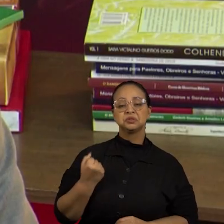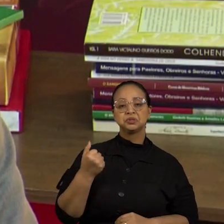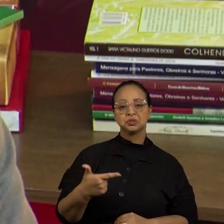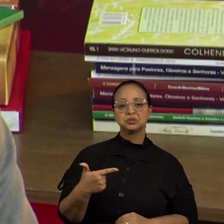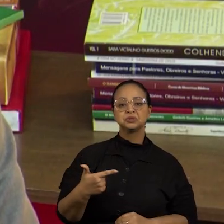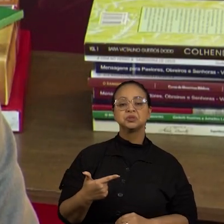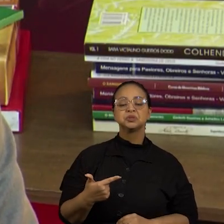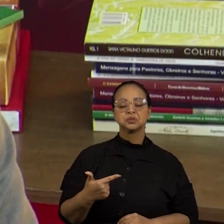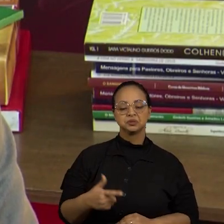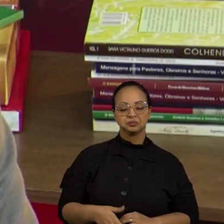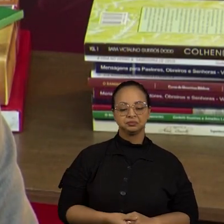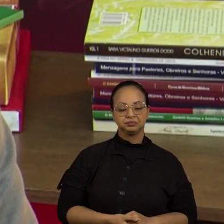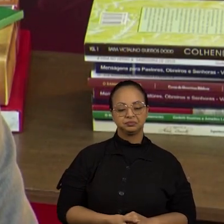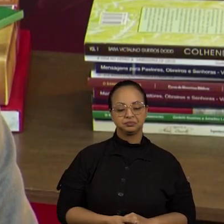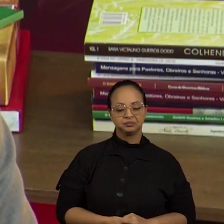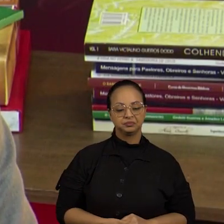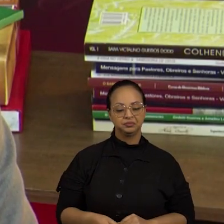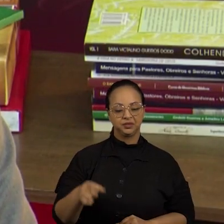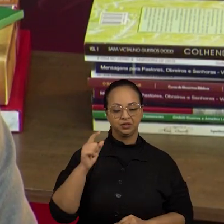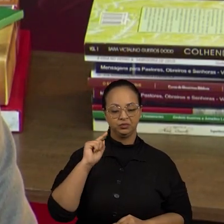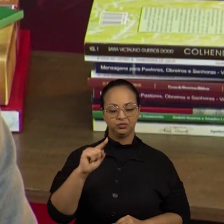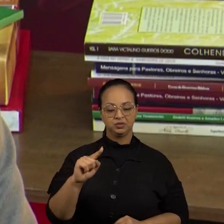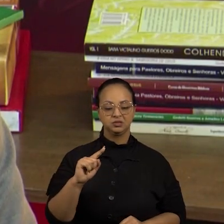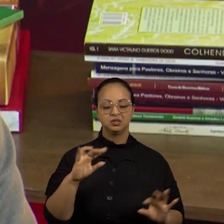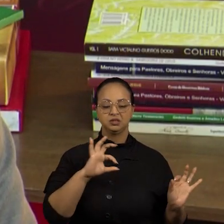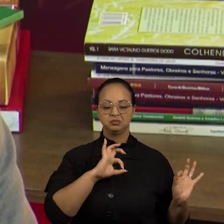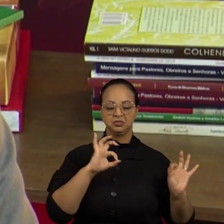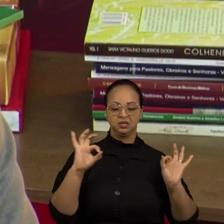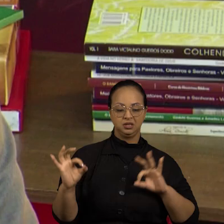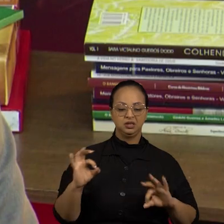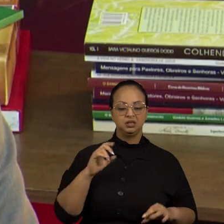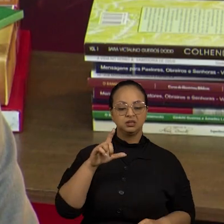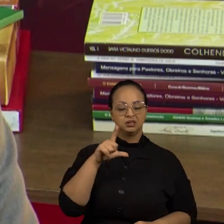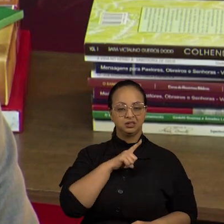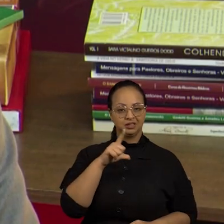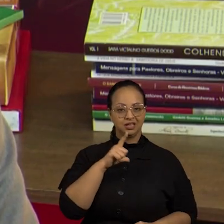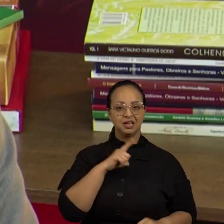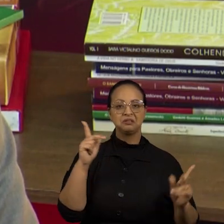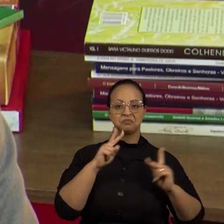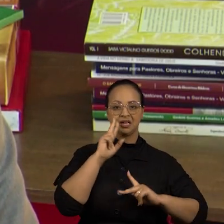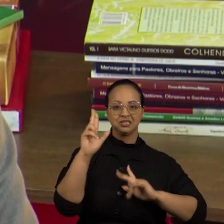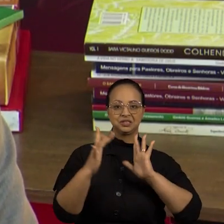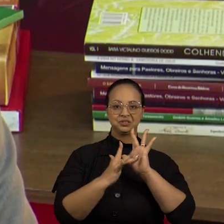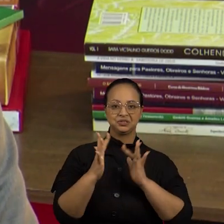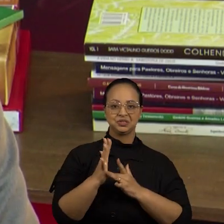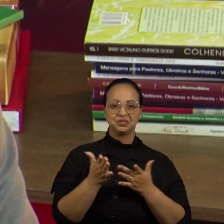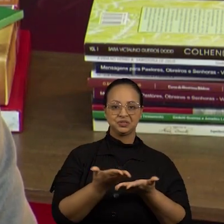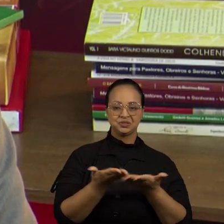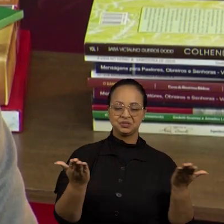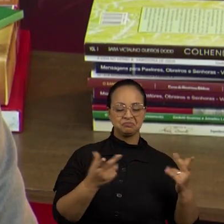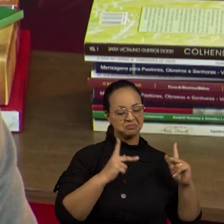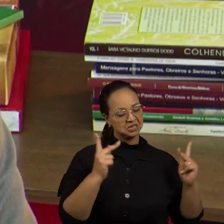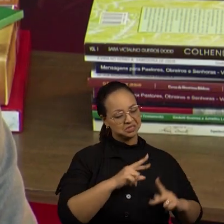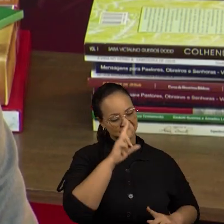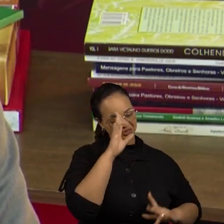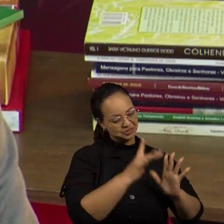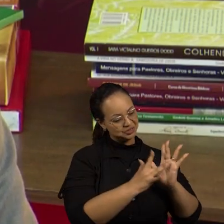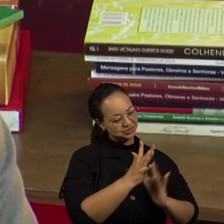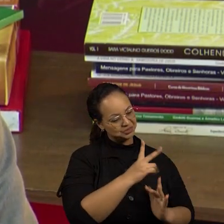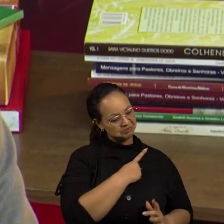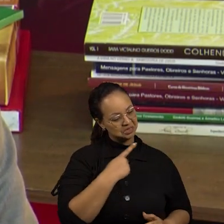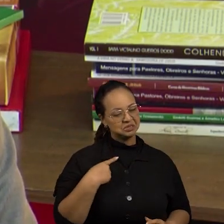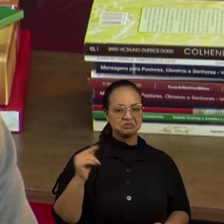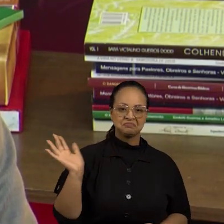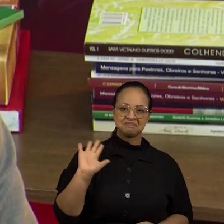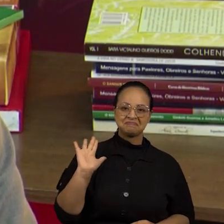Abraão edificou, mas que você possa viver essa experiência, né? A todos, a paz do Senhor Jesus, a paz do Senhor pastor Roberto e